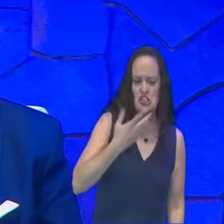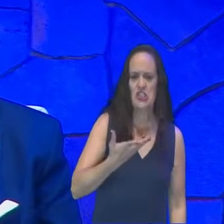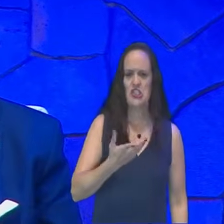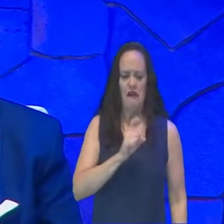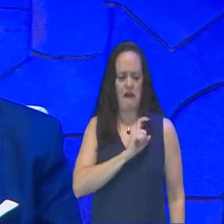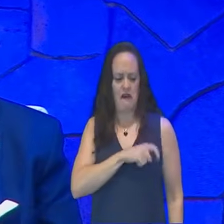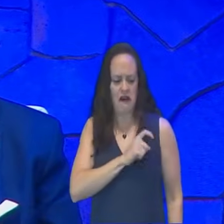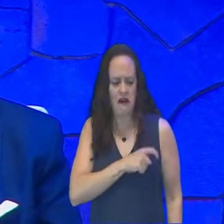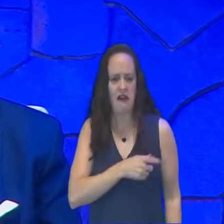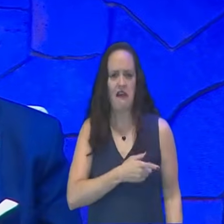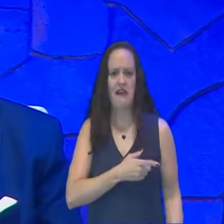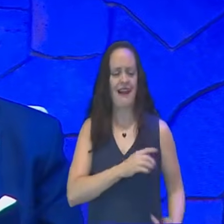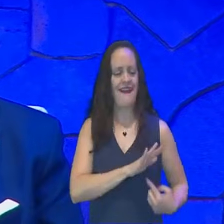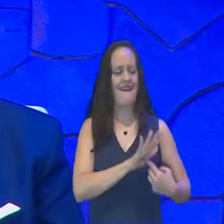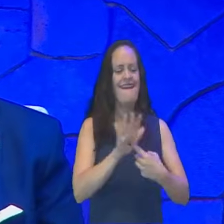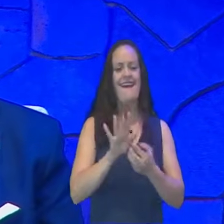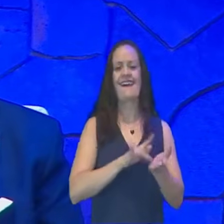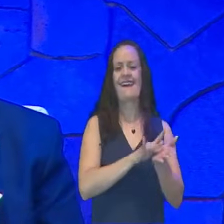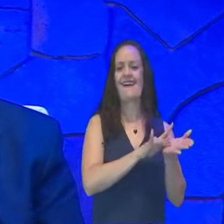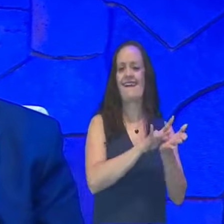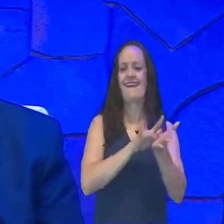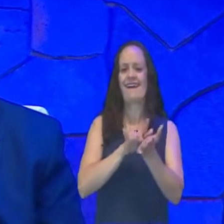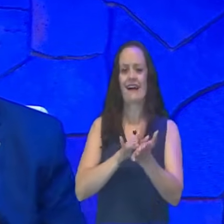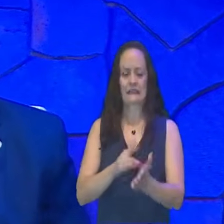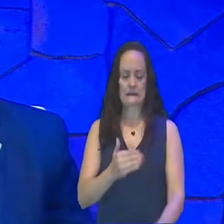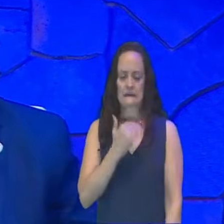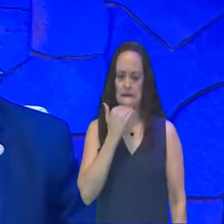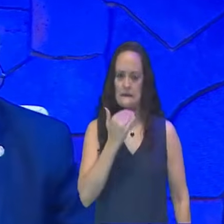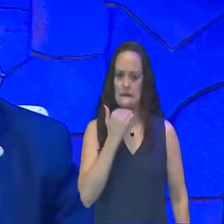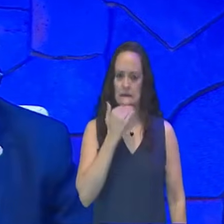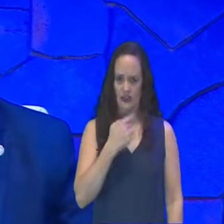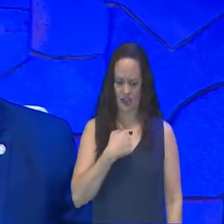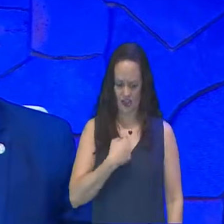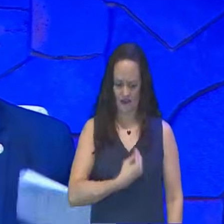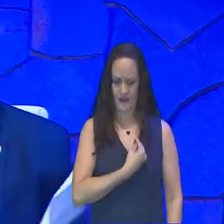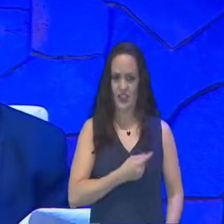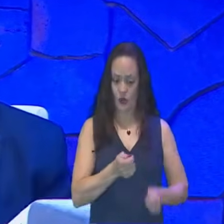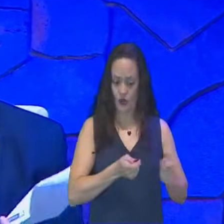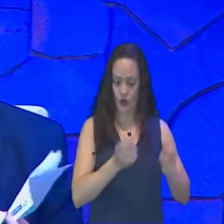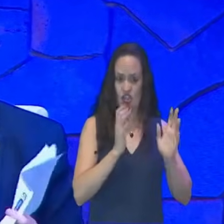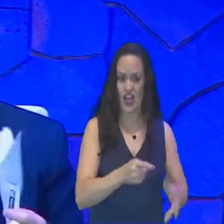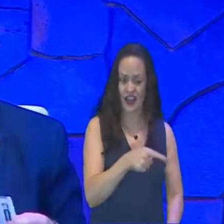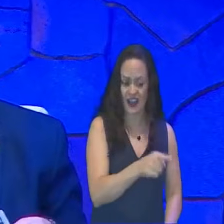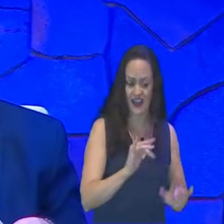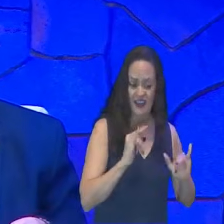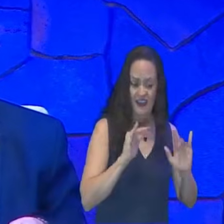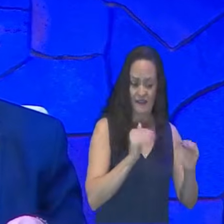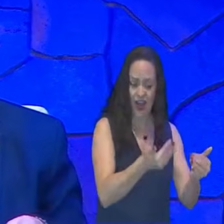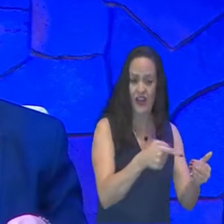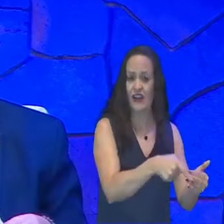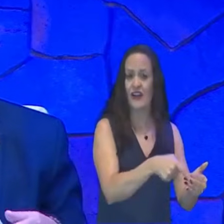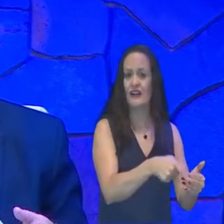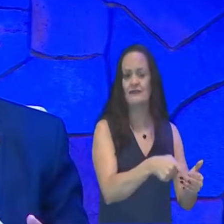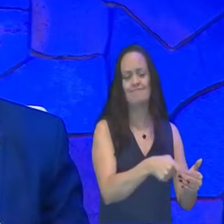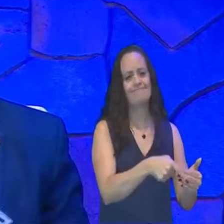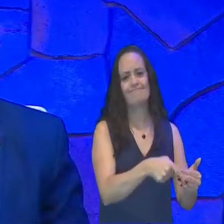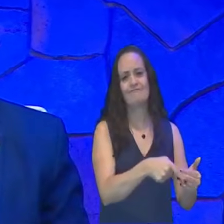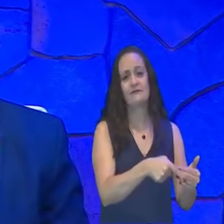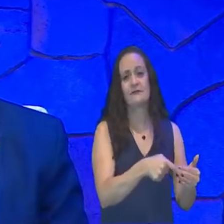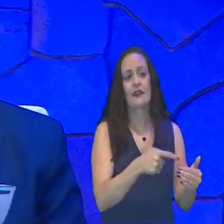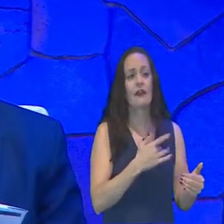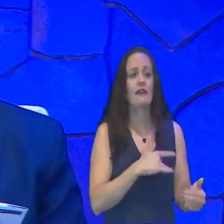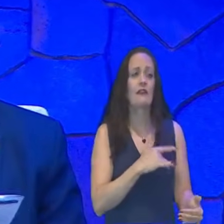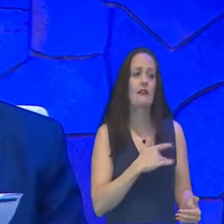das aparências, já assumiu o controle da nossa vida sob um disfarce de piedade.